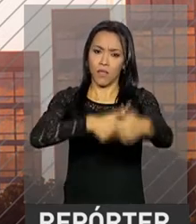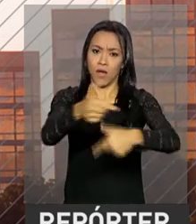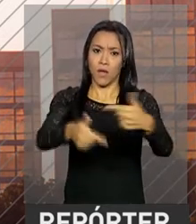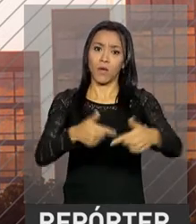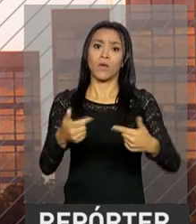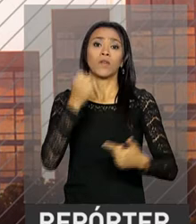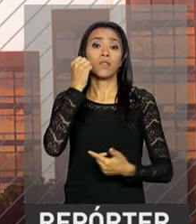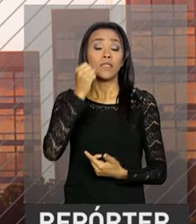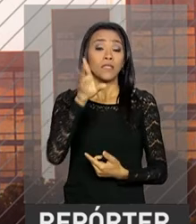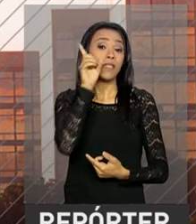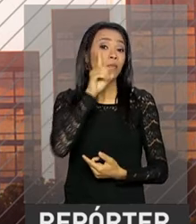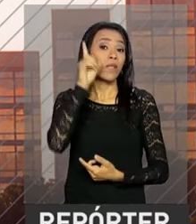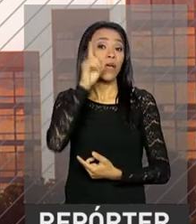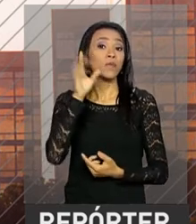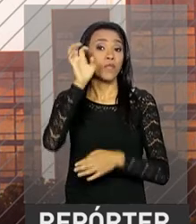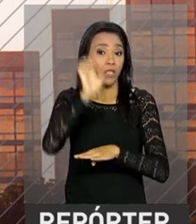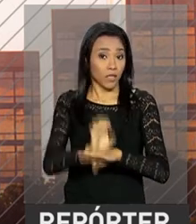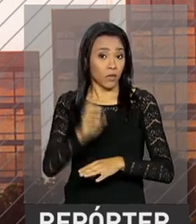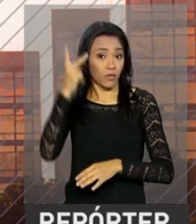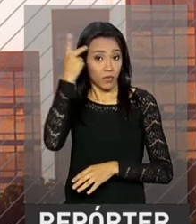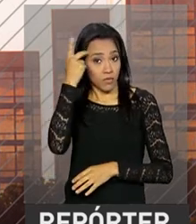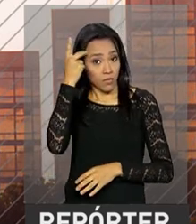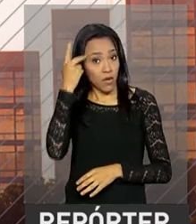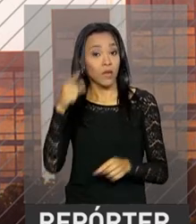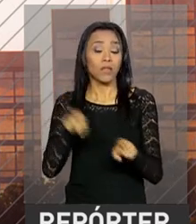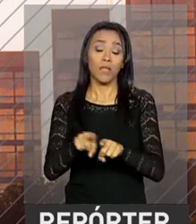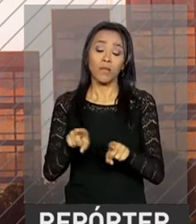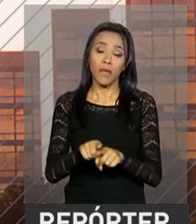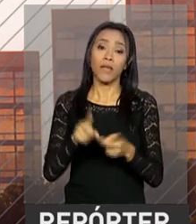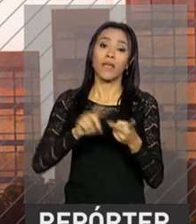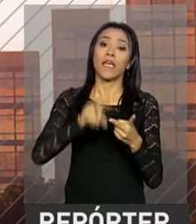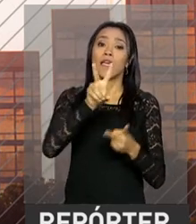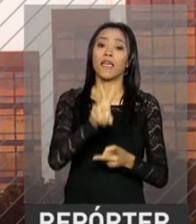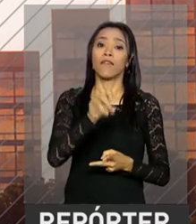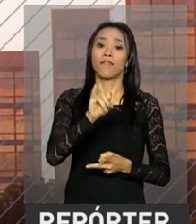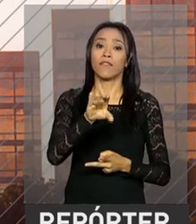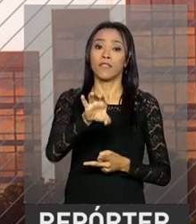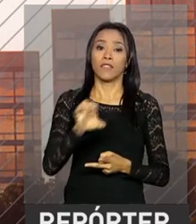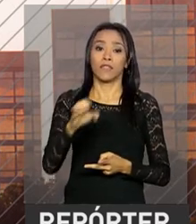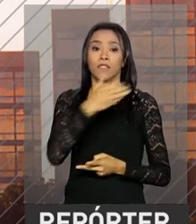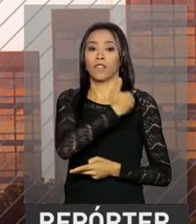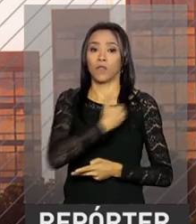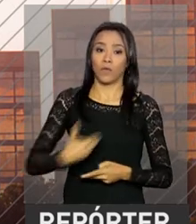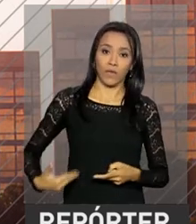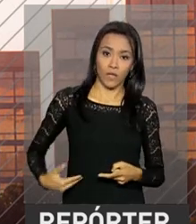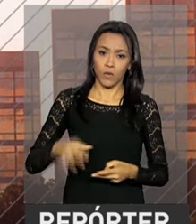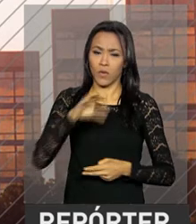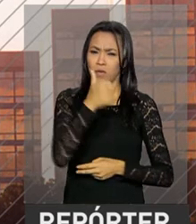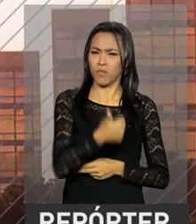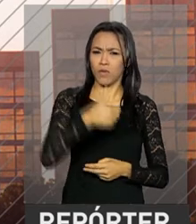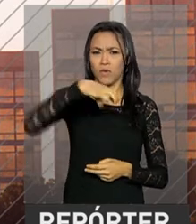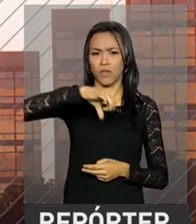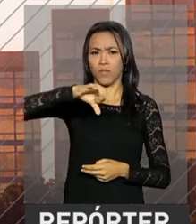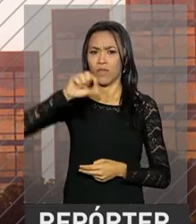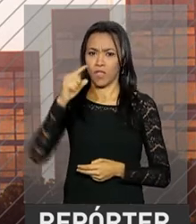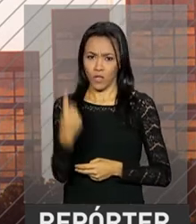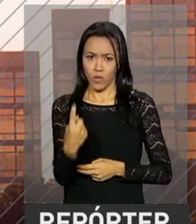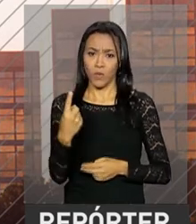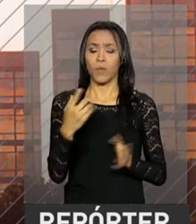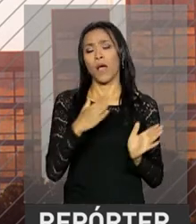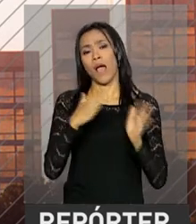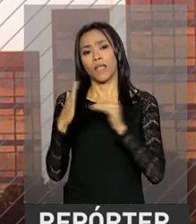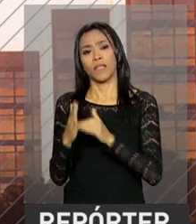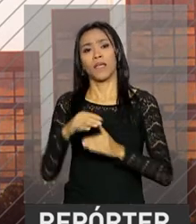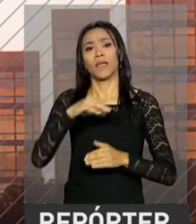de deputado estadual e federal por são paulo foi também vice governador do estado de 1991 a